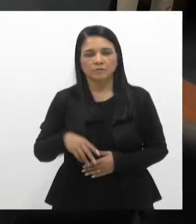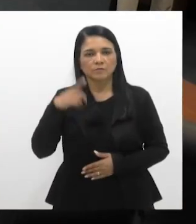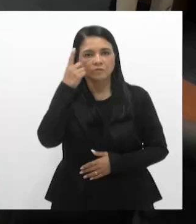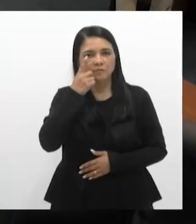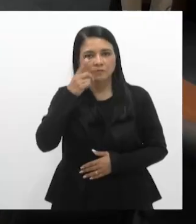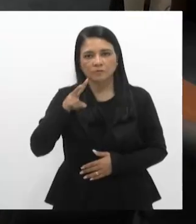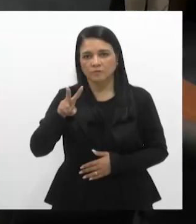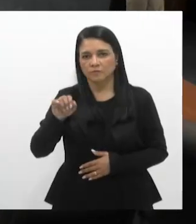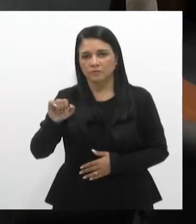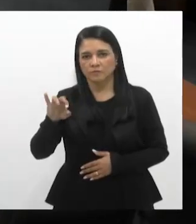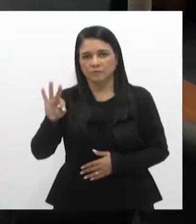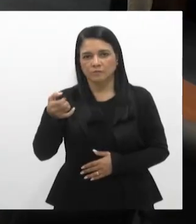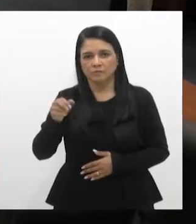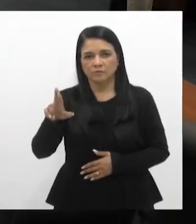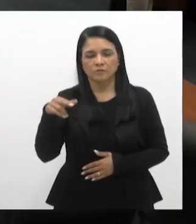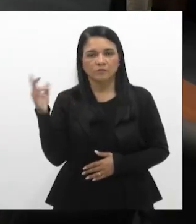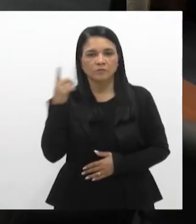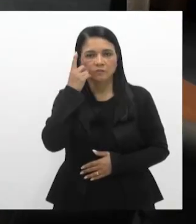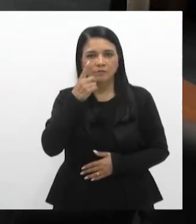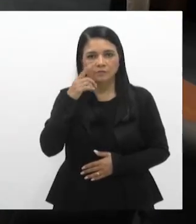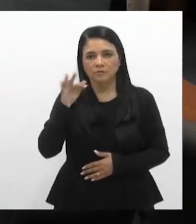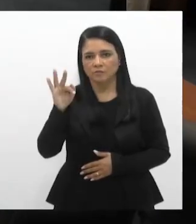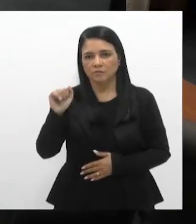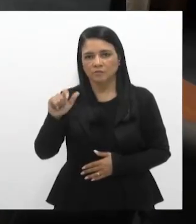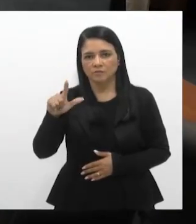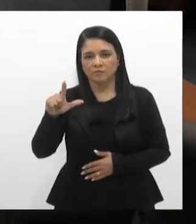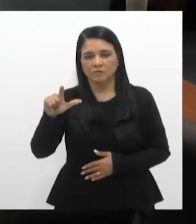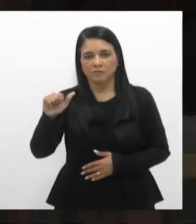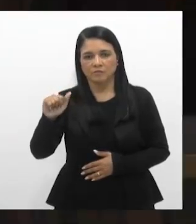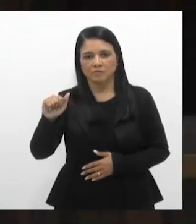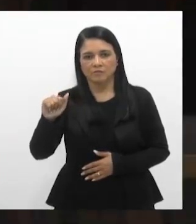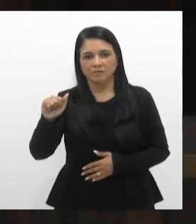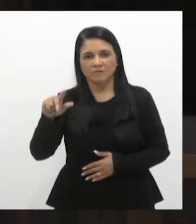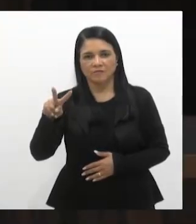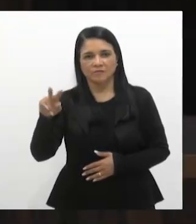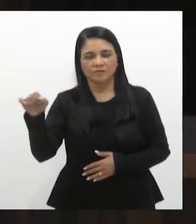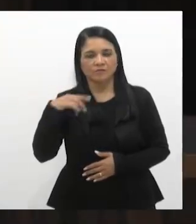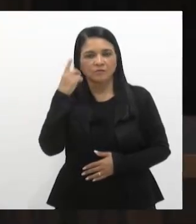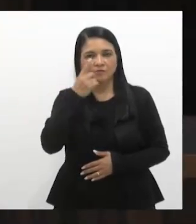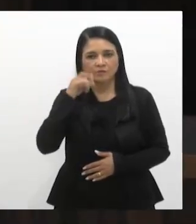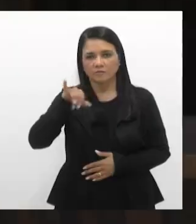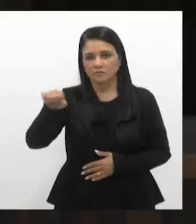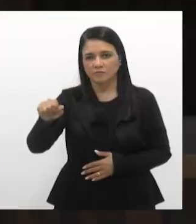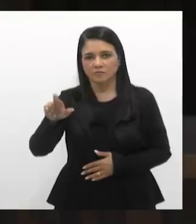Deputado Vitor Júnior, deputado Flávio Serafim, deputado Jari Oliveira.